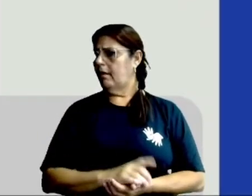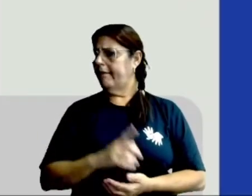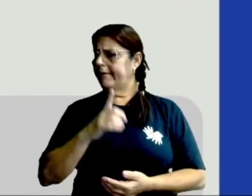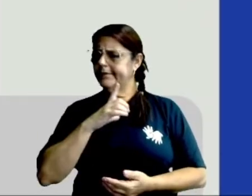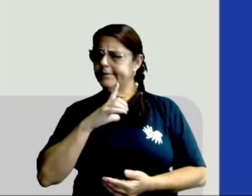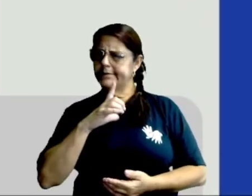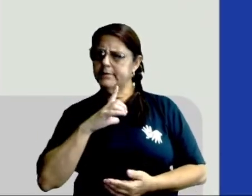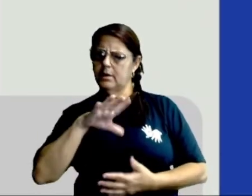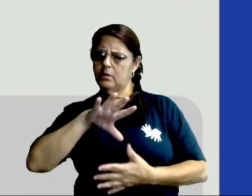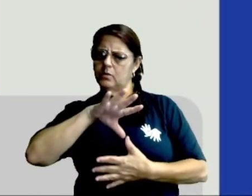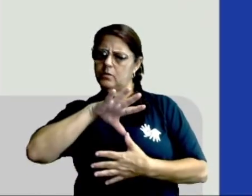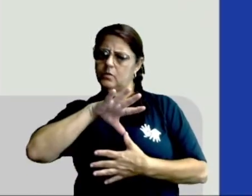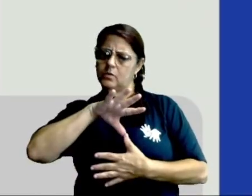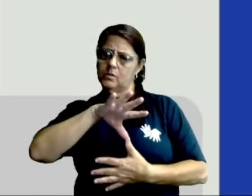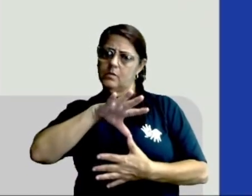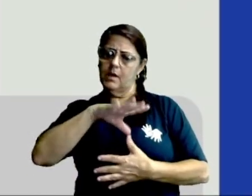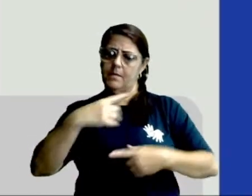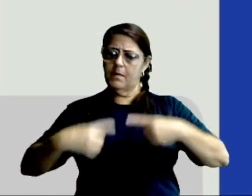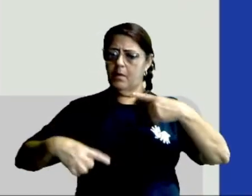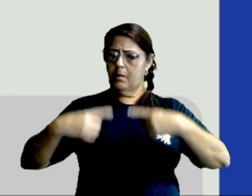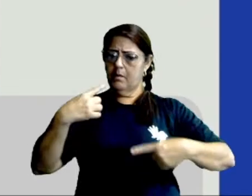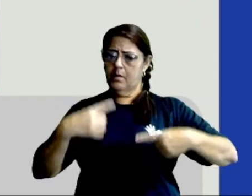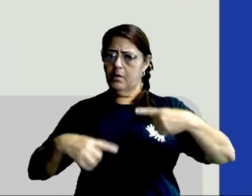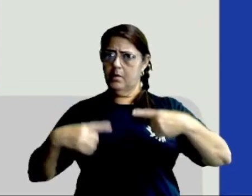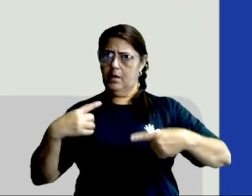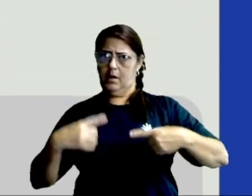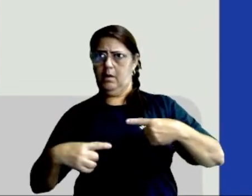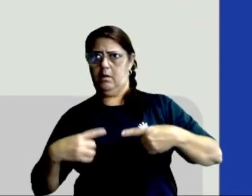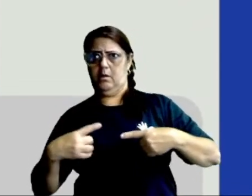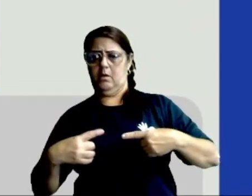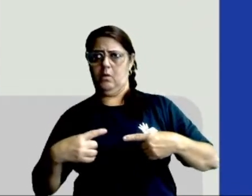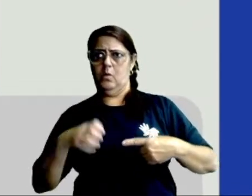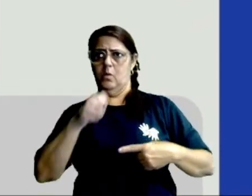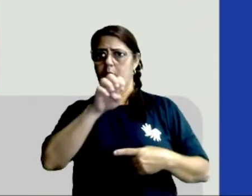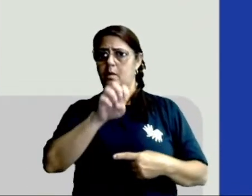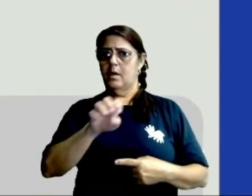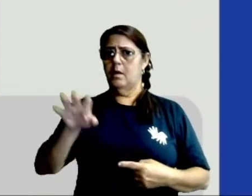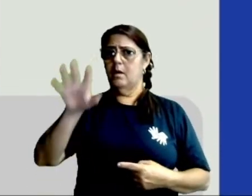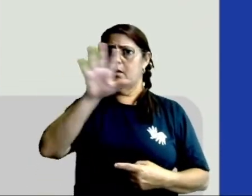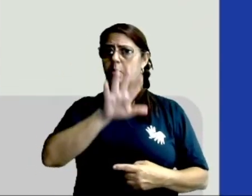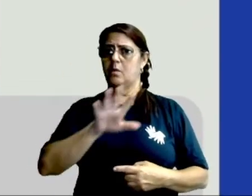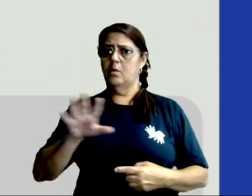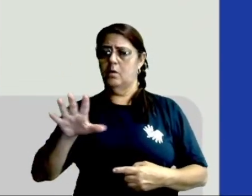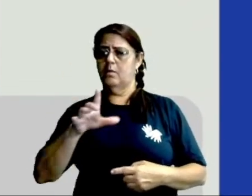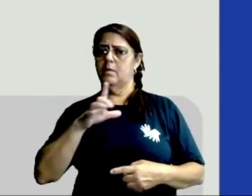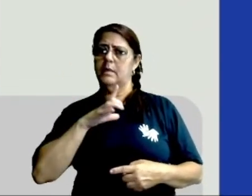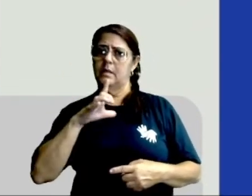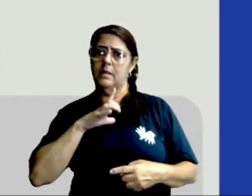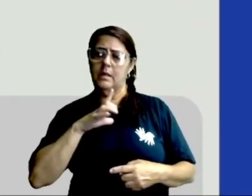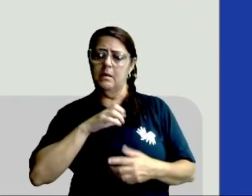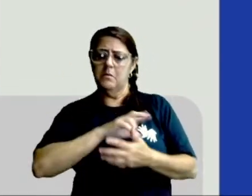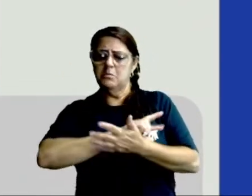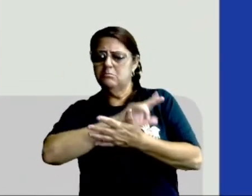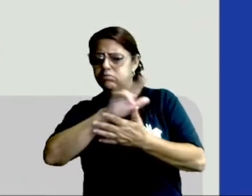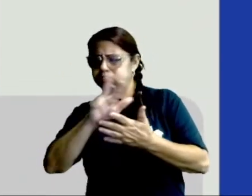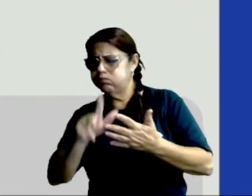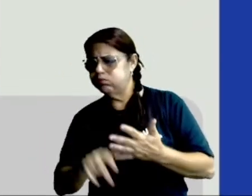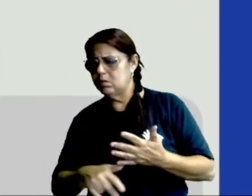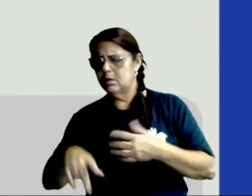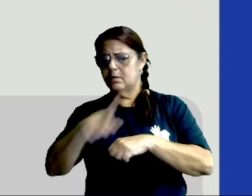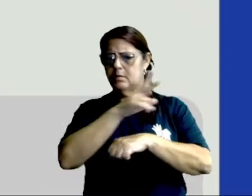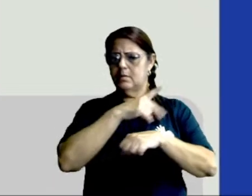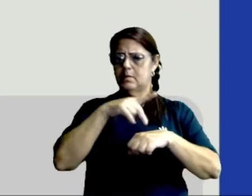E aqui está o mapa político da Europa. Agora nós temos aqui vários países, muitos deles,